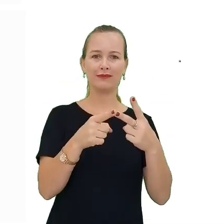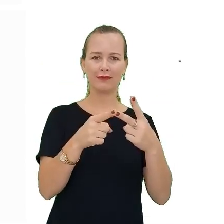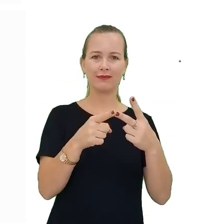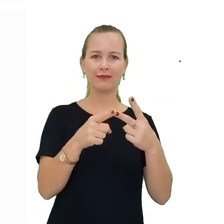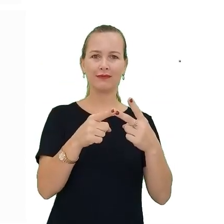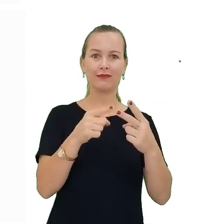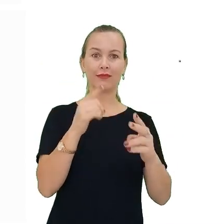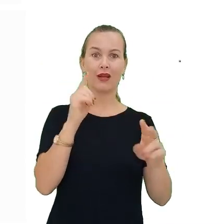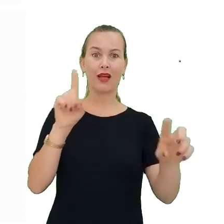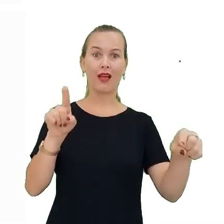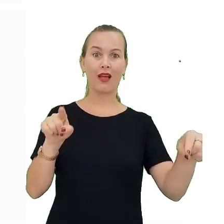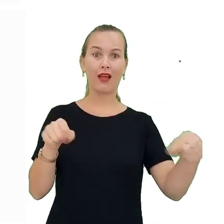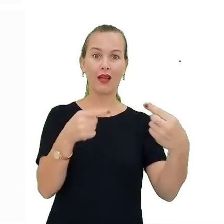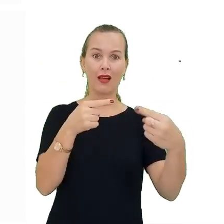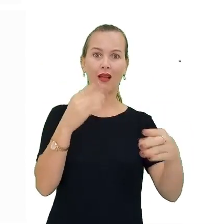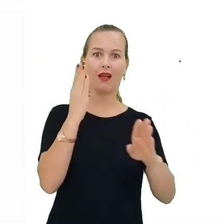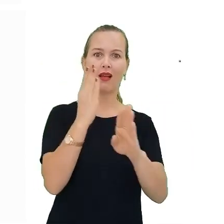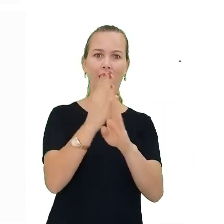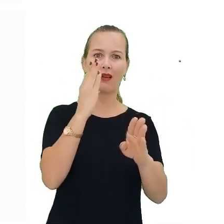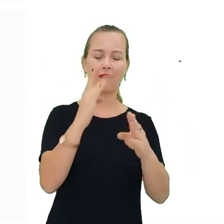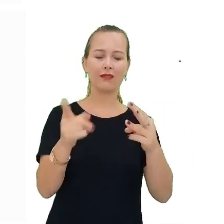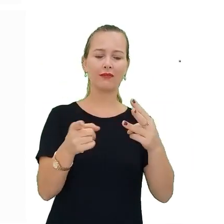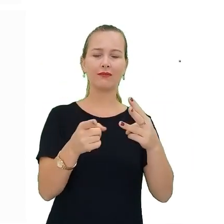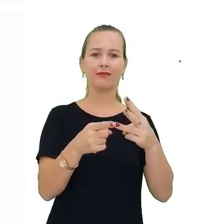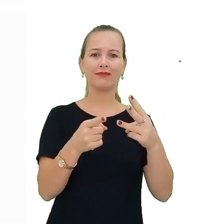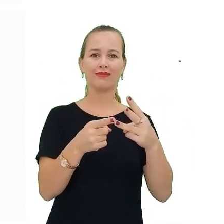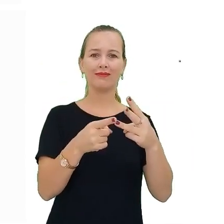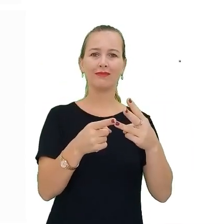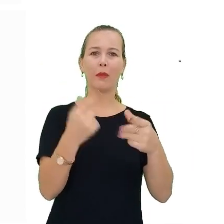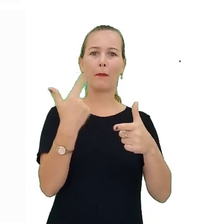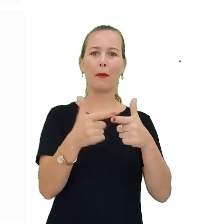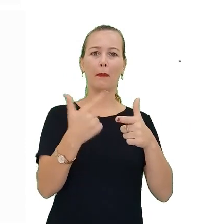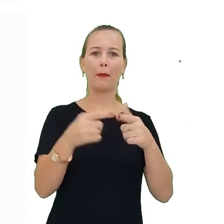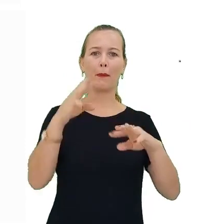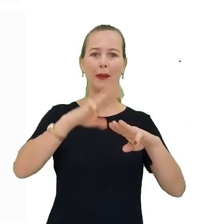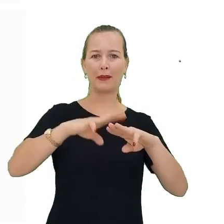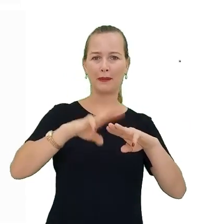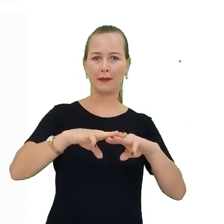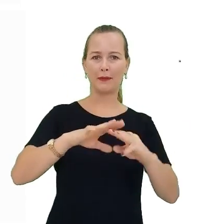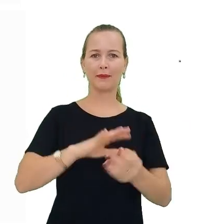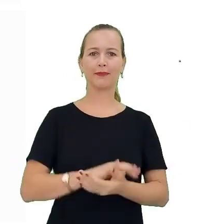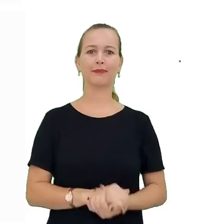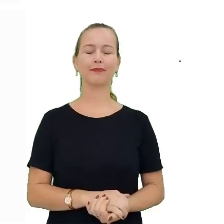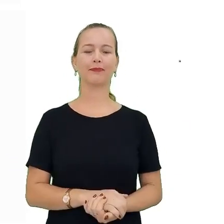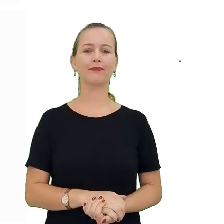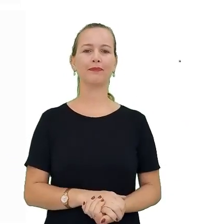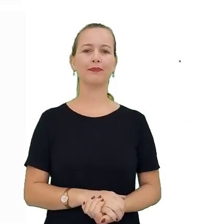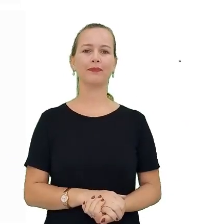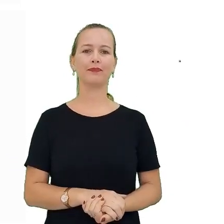segundo, enigmas e desafios, e este último e terceiro, problemas matemáticos.